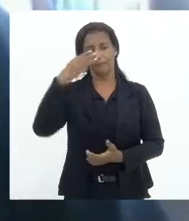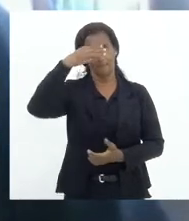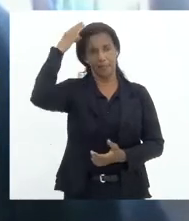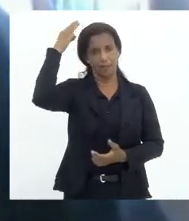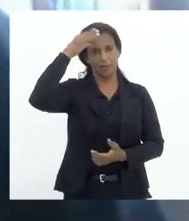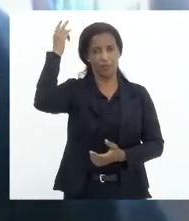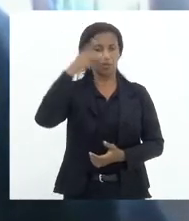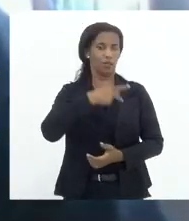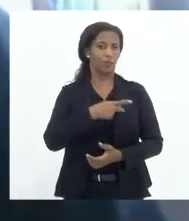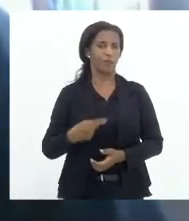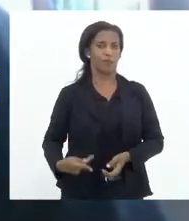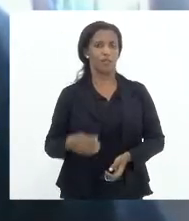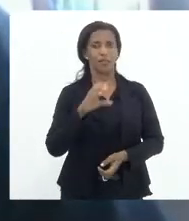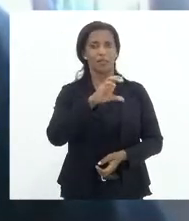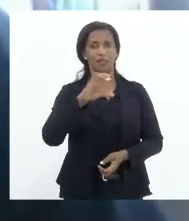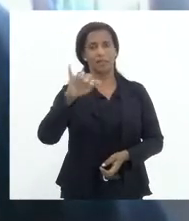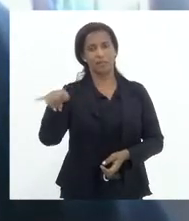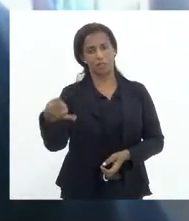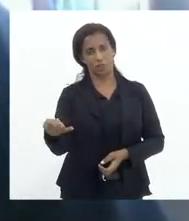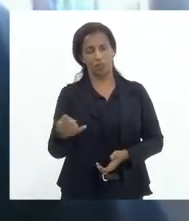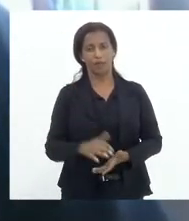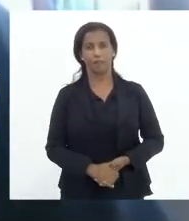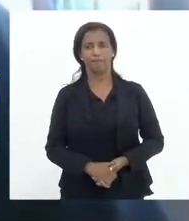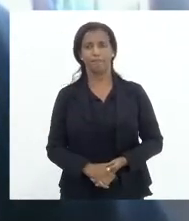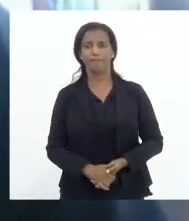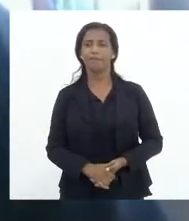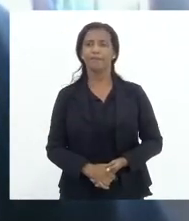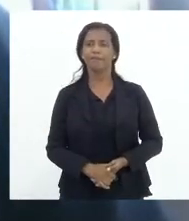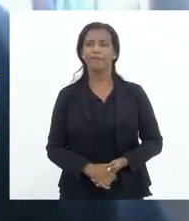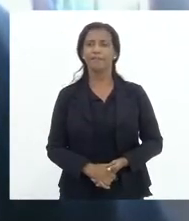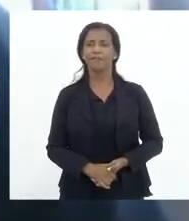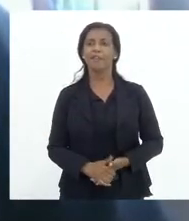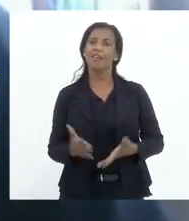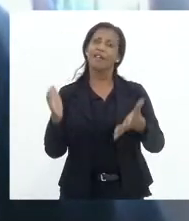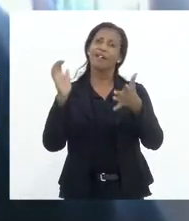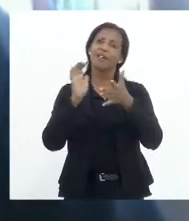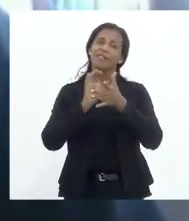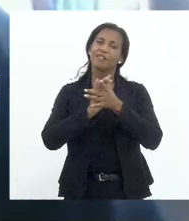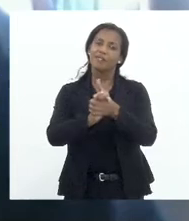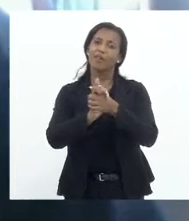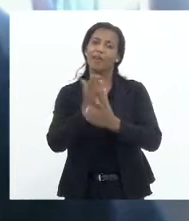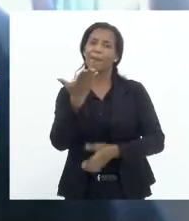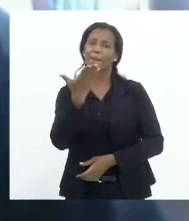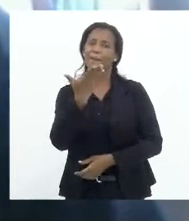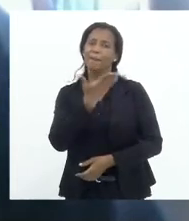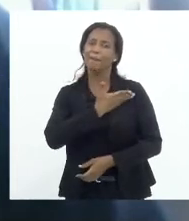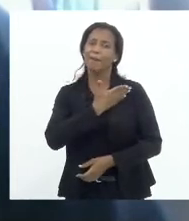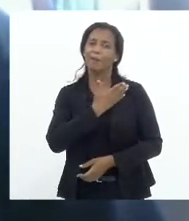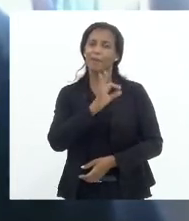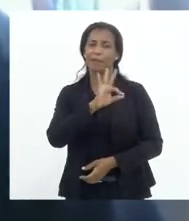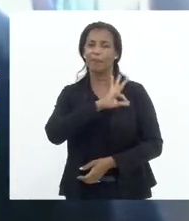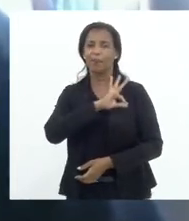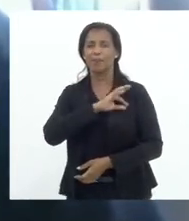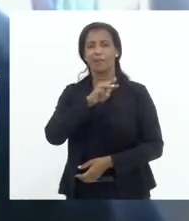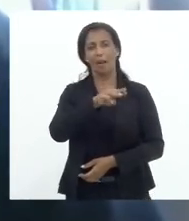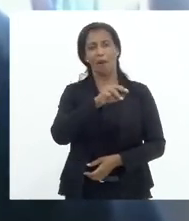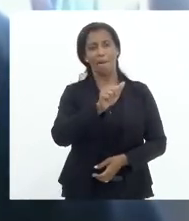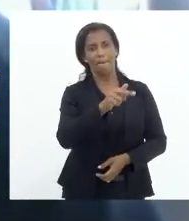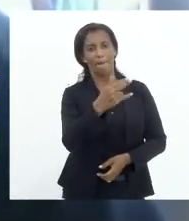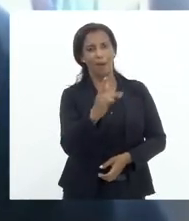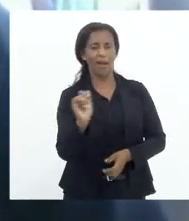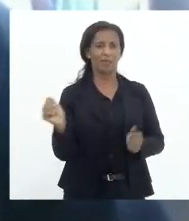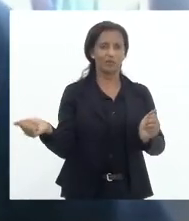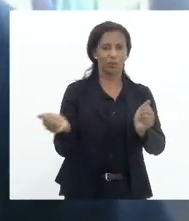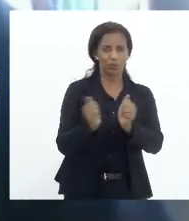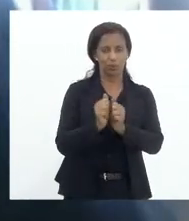Pacheco presidente da ccj saudar a minha é perna parceira Martha Rocha tantas vezes temos em